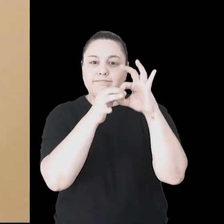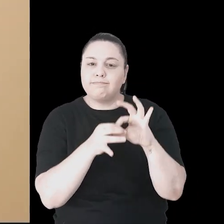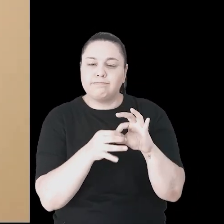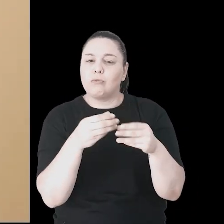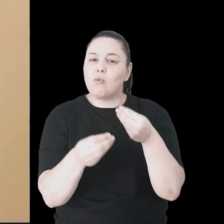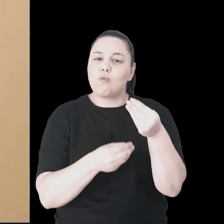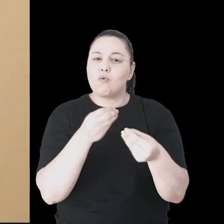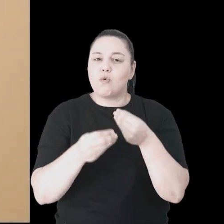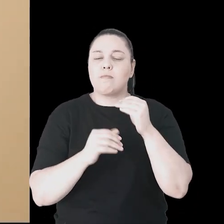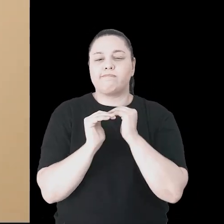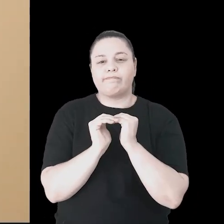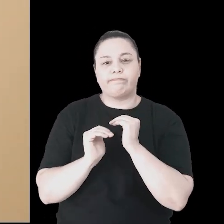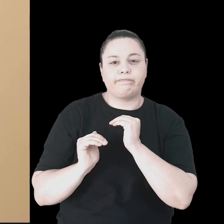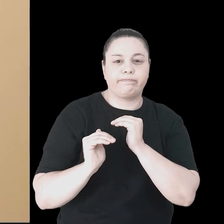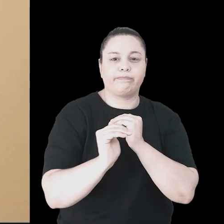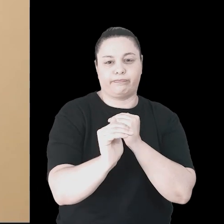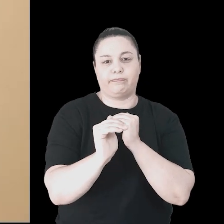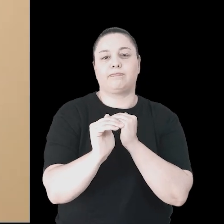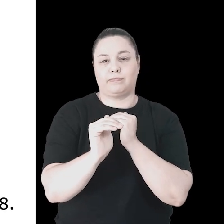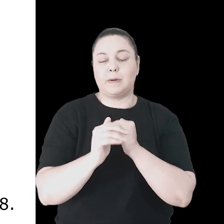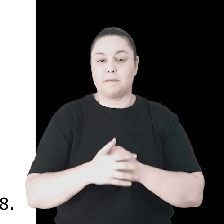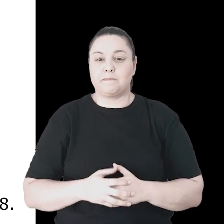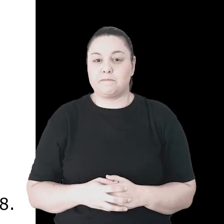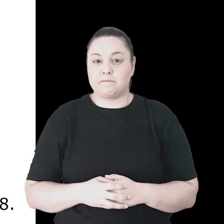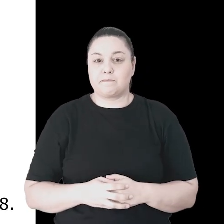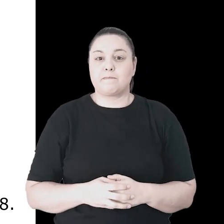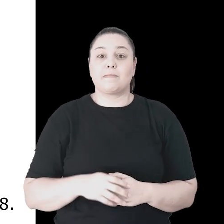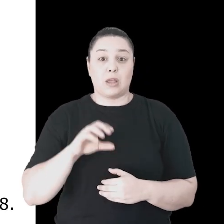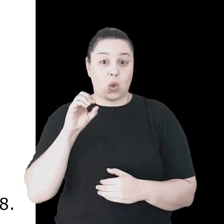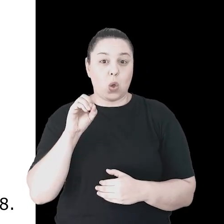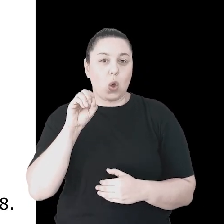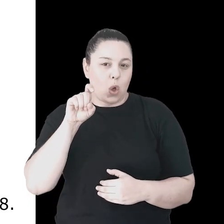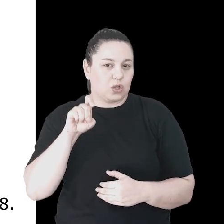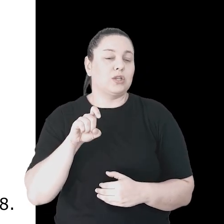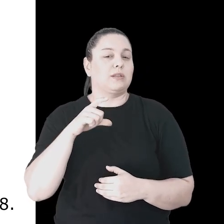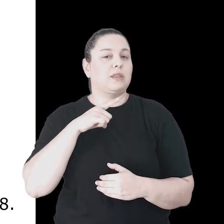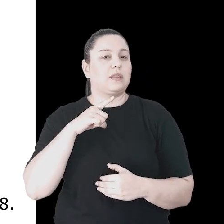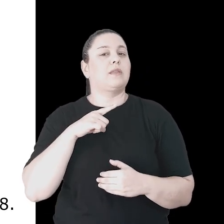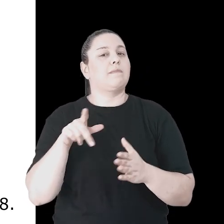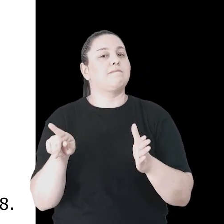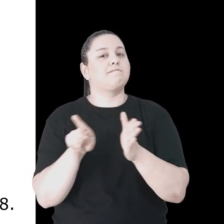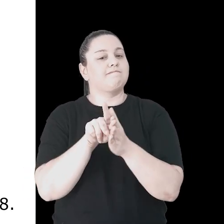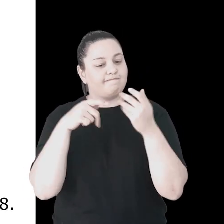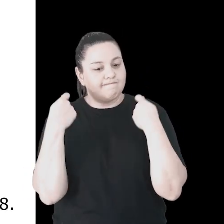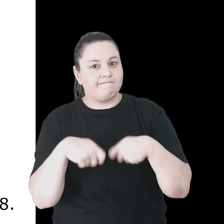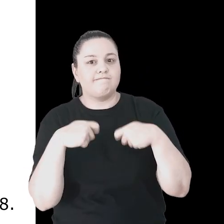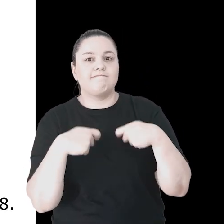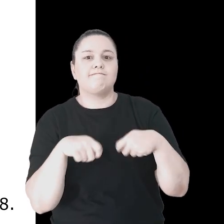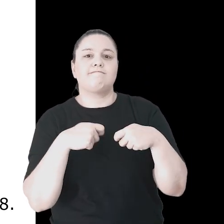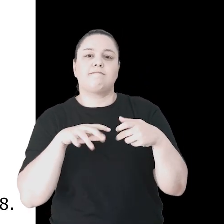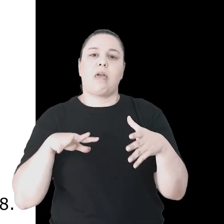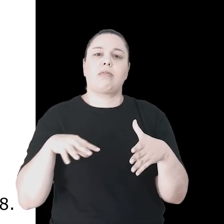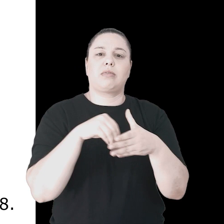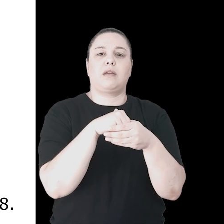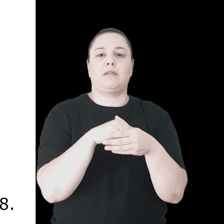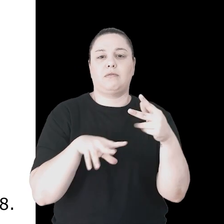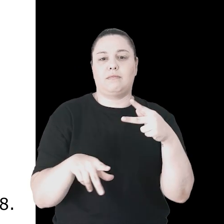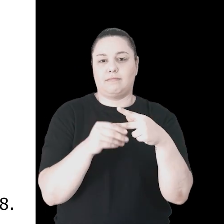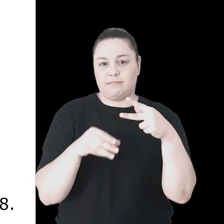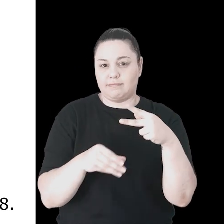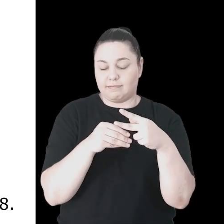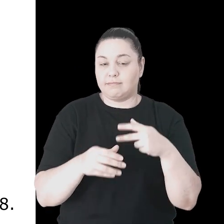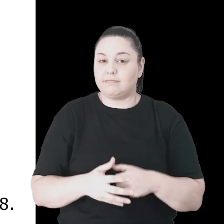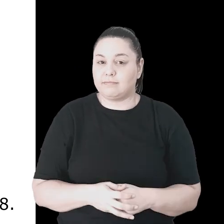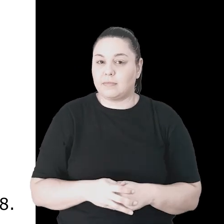se ligar de forma estável à coelenterazina 2-hidroxiperóxido, e o oxigênio é necessário para a regeneração dessa